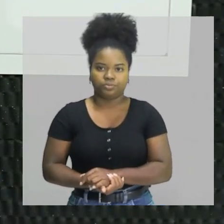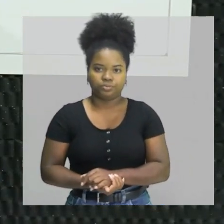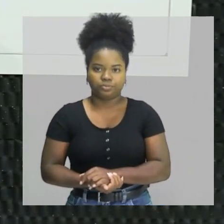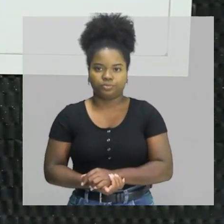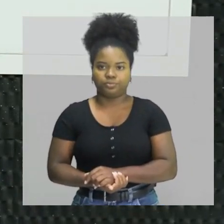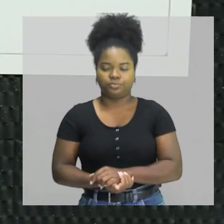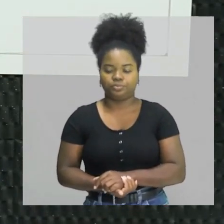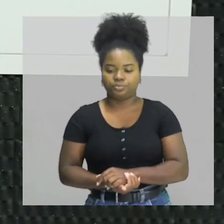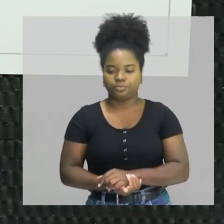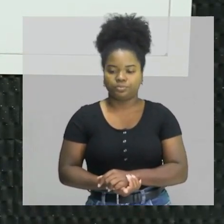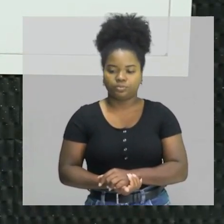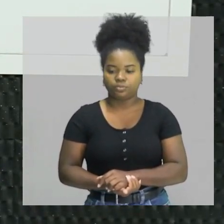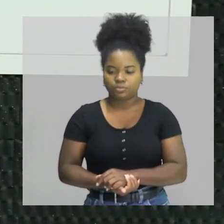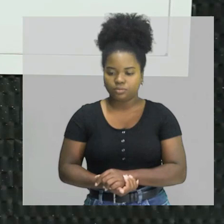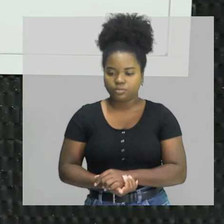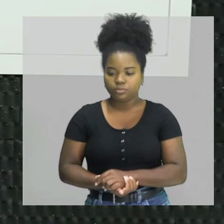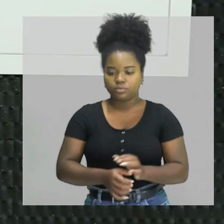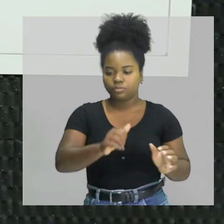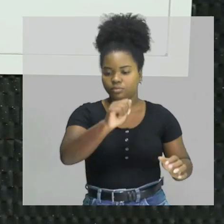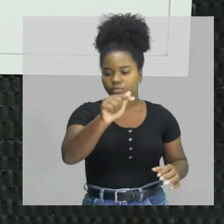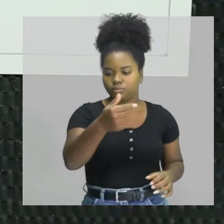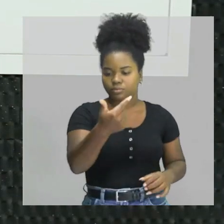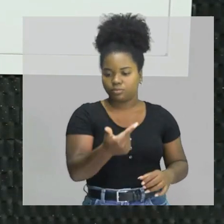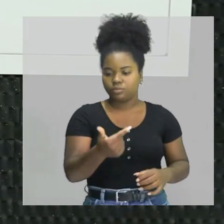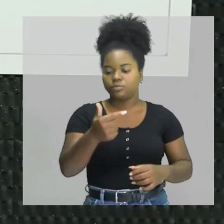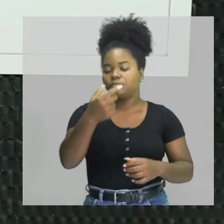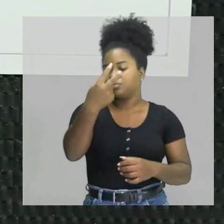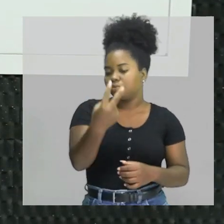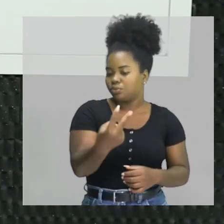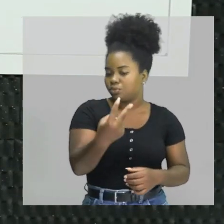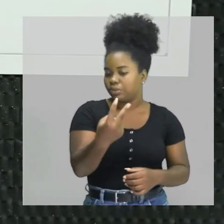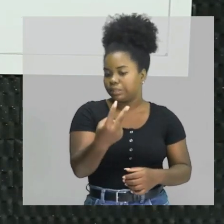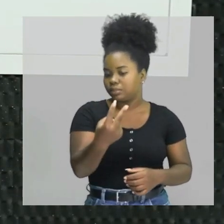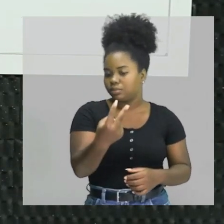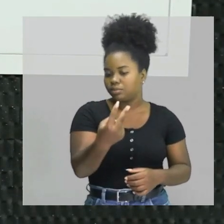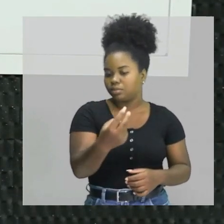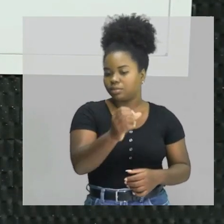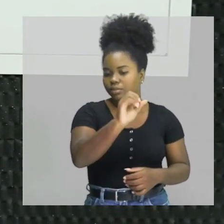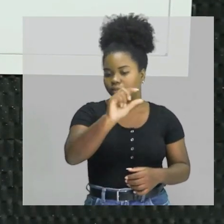Certo? Dividindo 1,2 por 2 dá 0,60